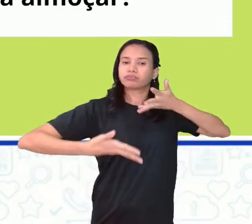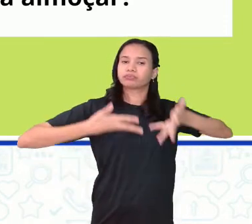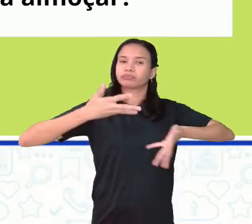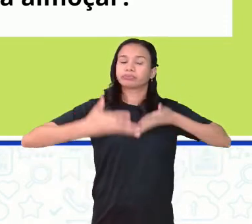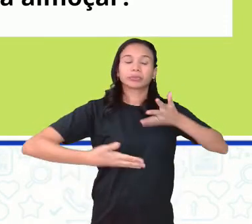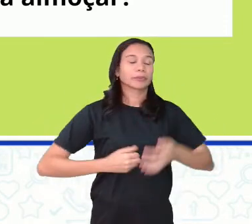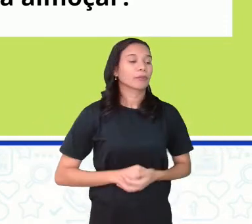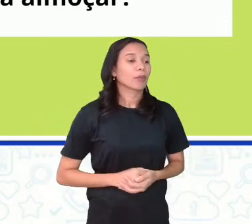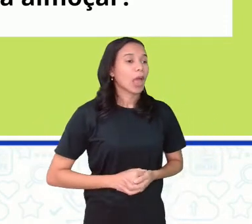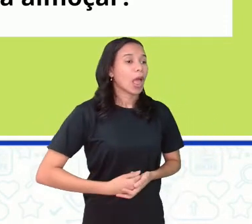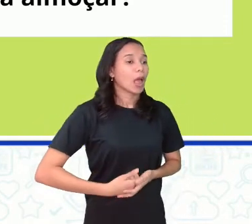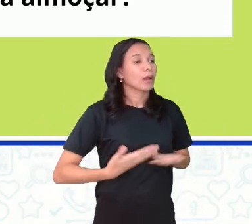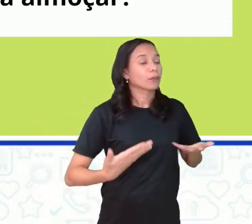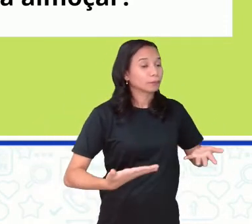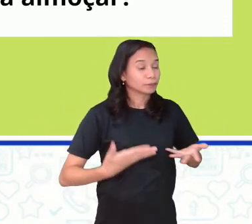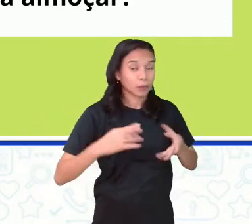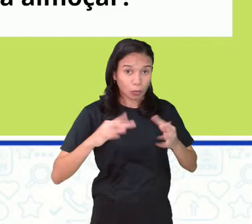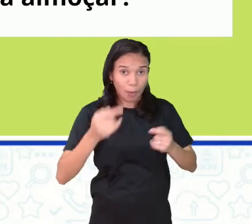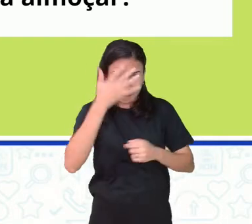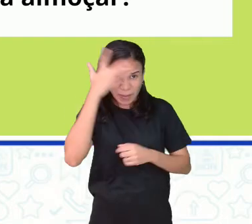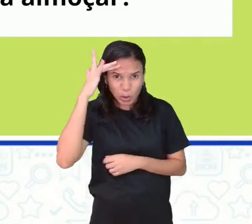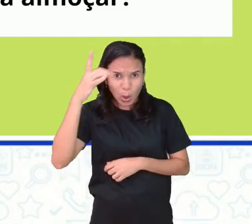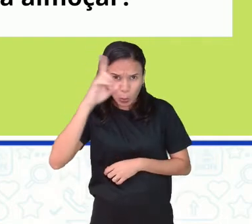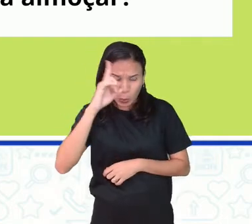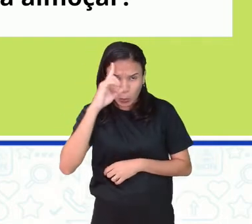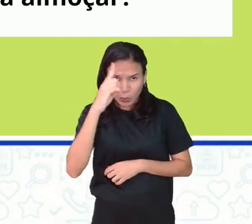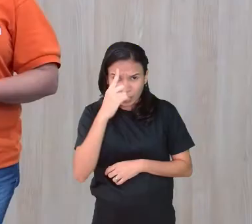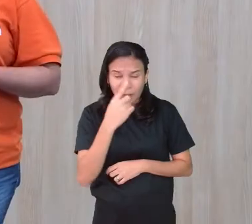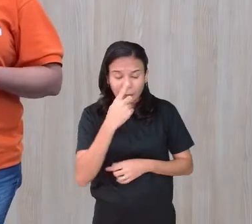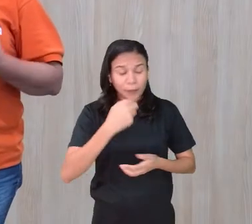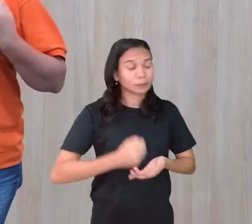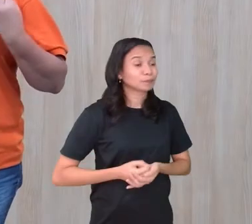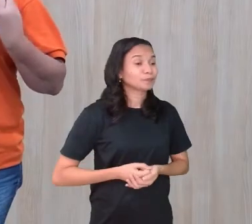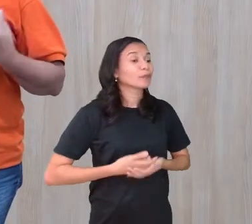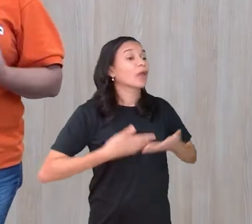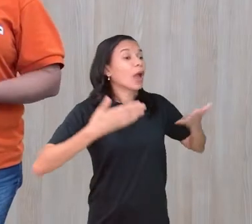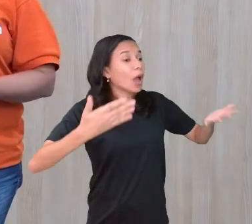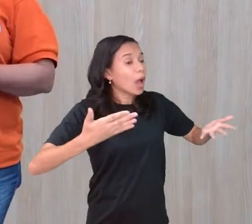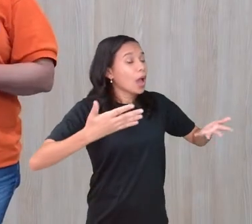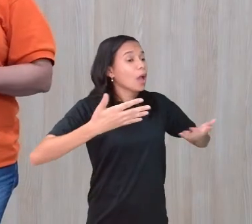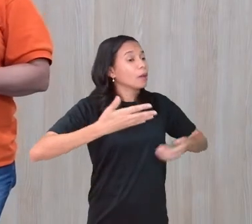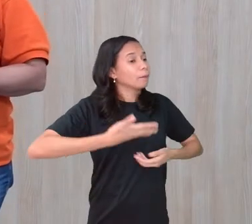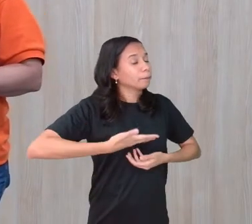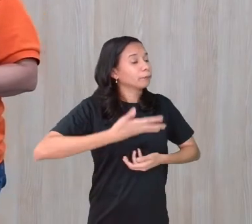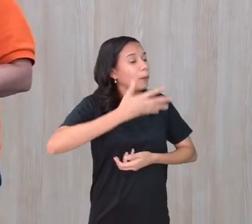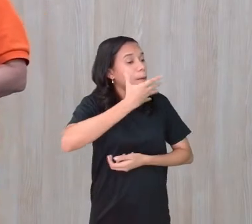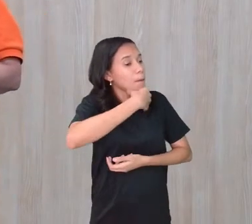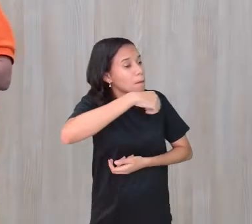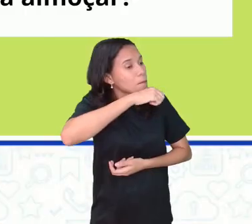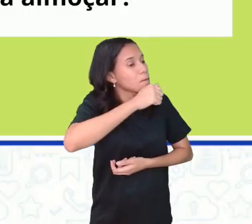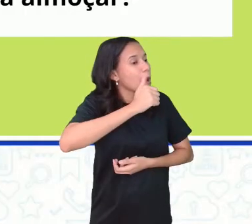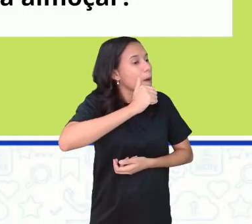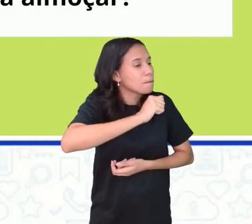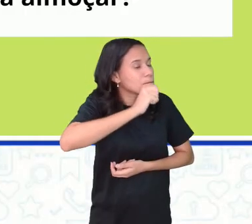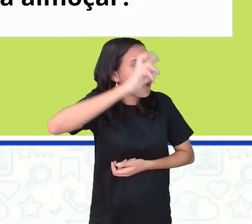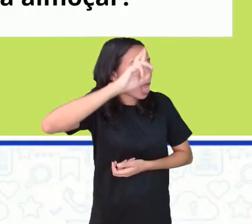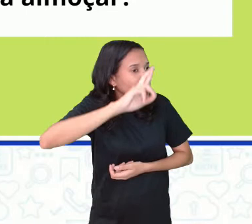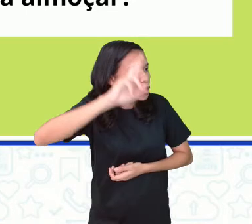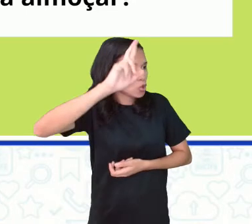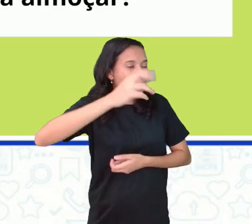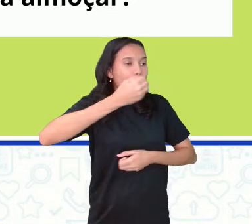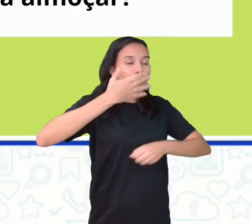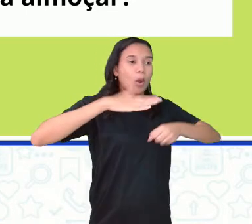você chega em casa com pessoas que você tem intimidade e aí você fala, excelentíssimos pais, boa